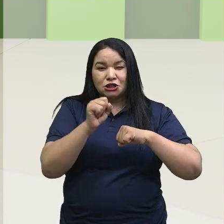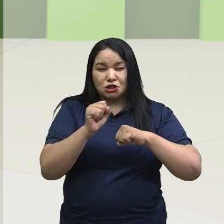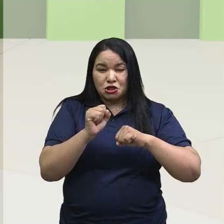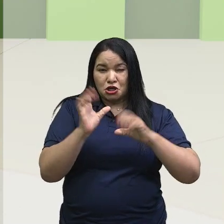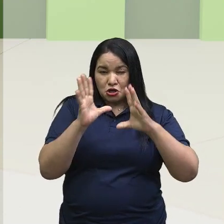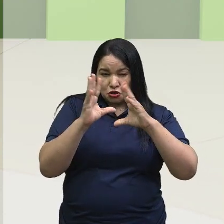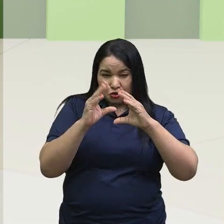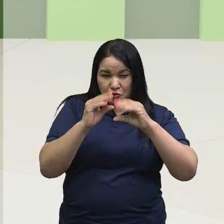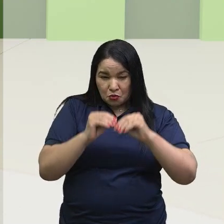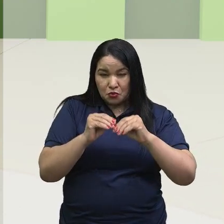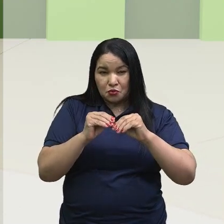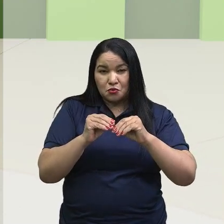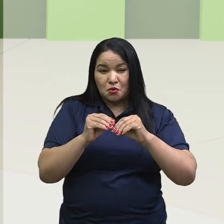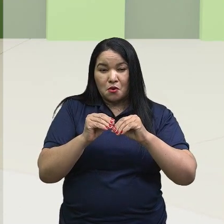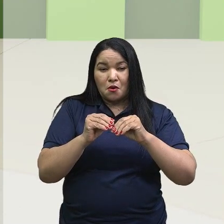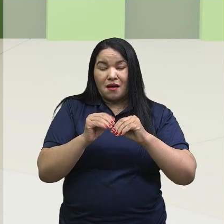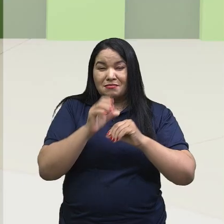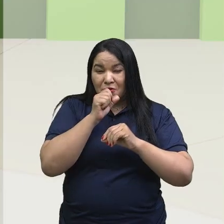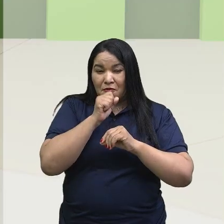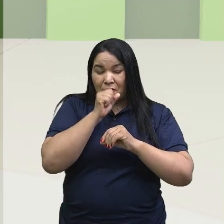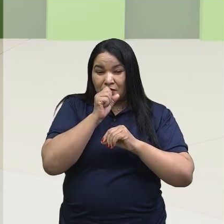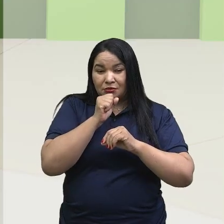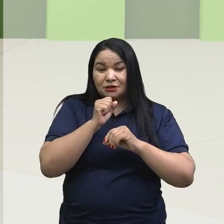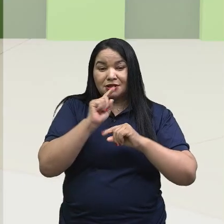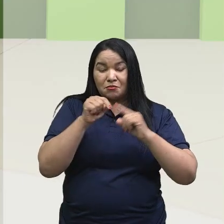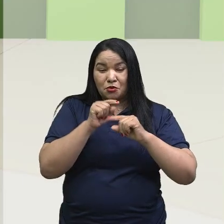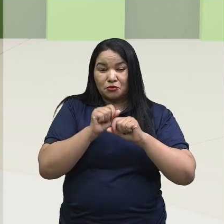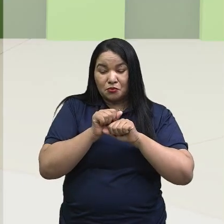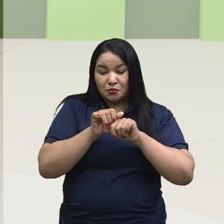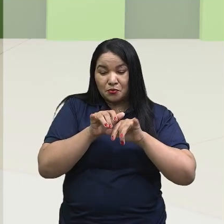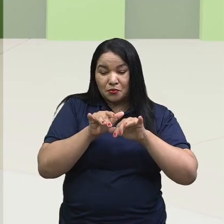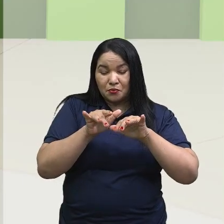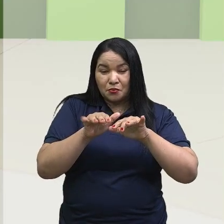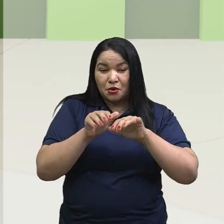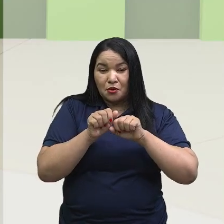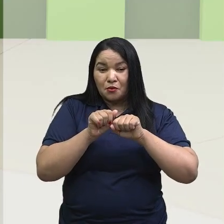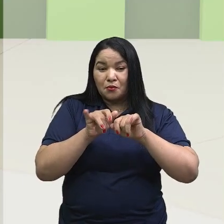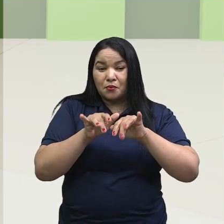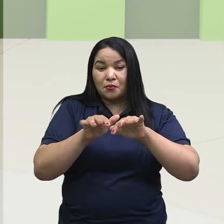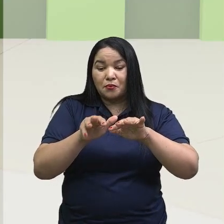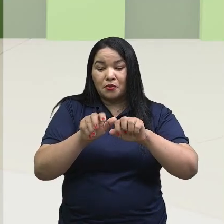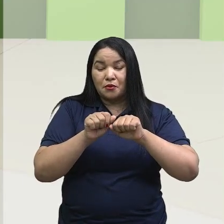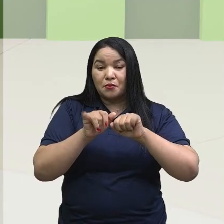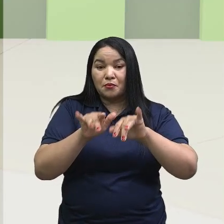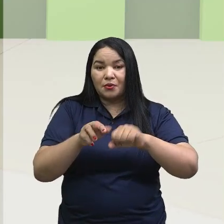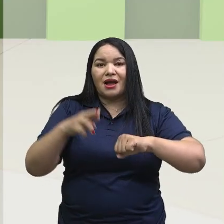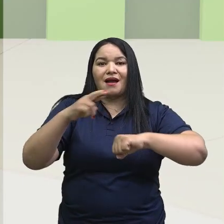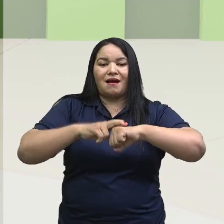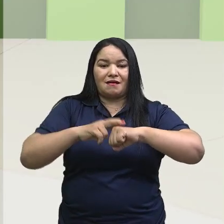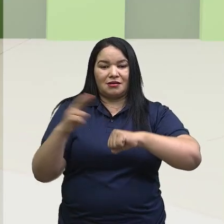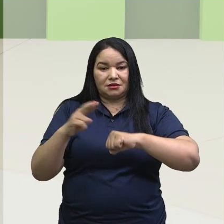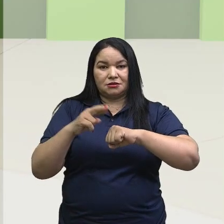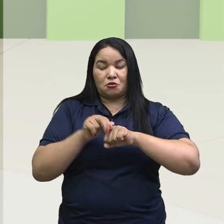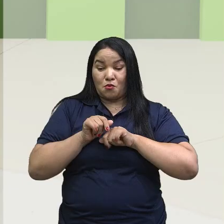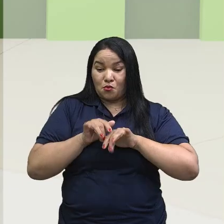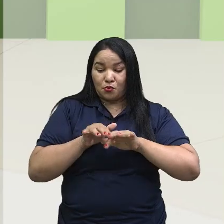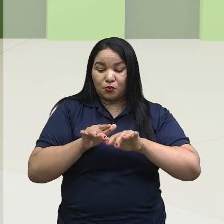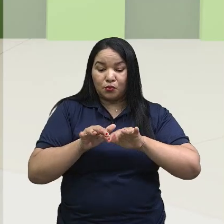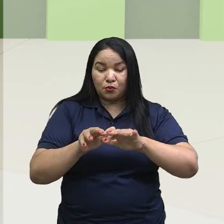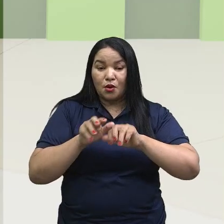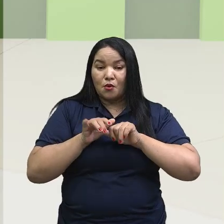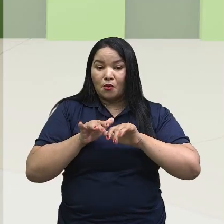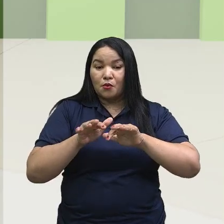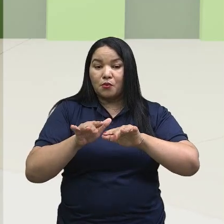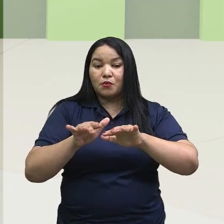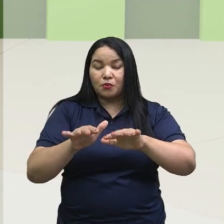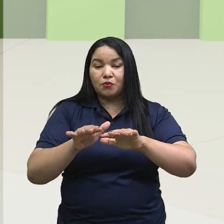ali o laranja, depois ele vai ficando amarelado, mais eu tenho a radiação. Então, note que a